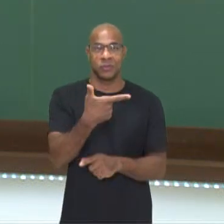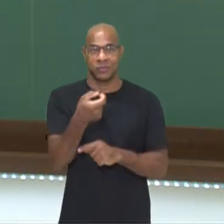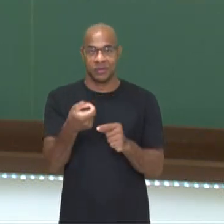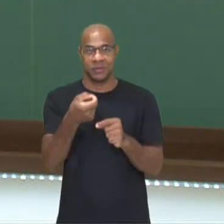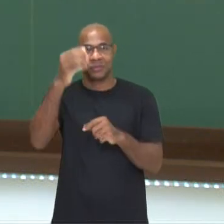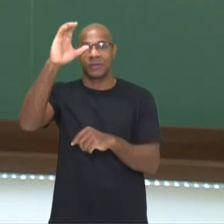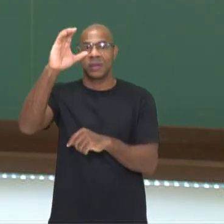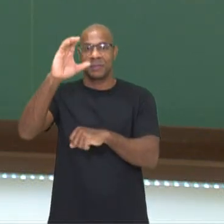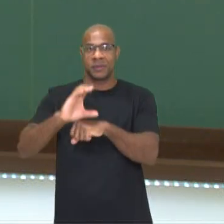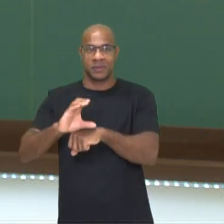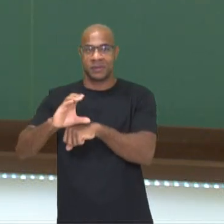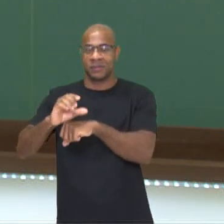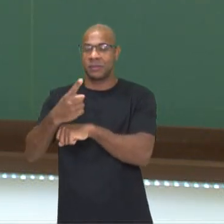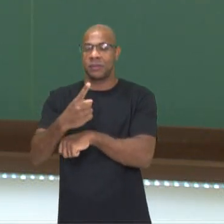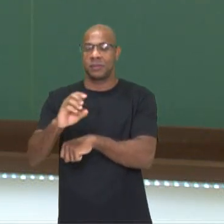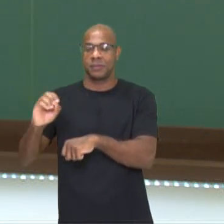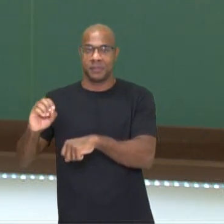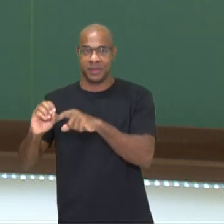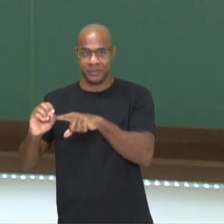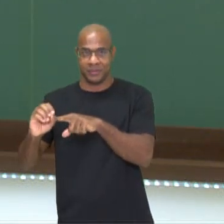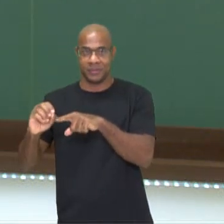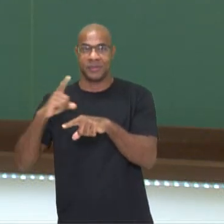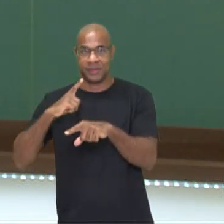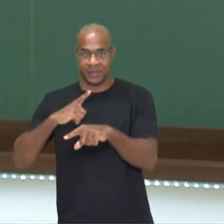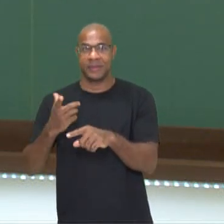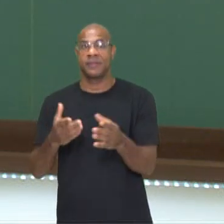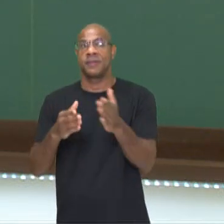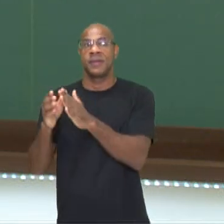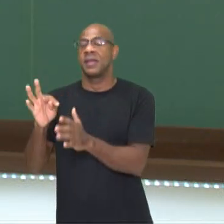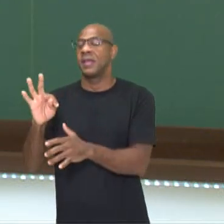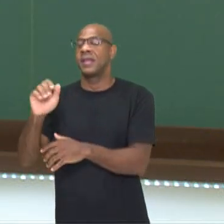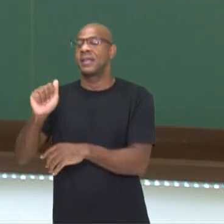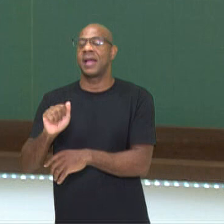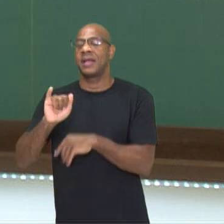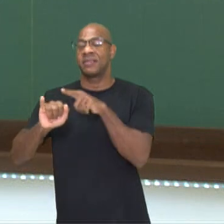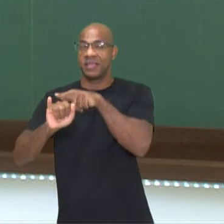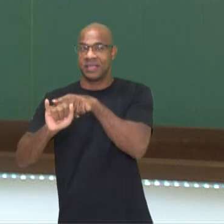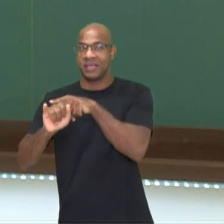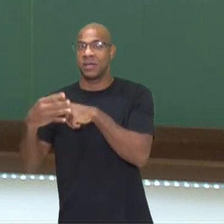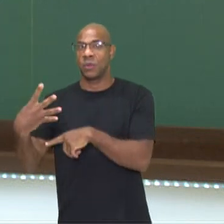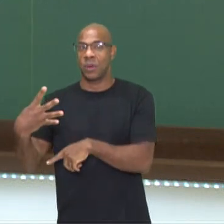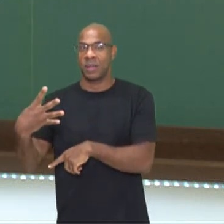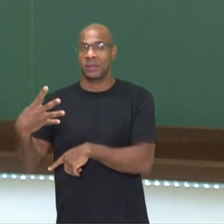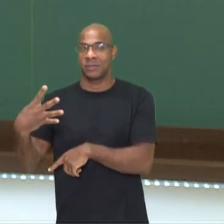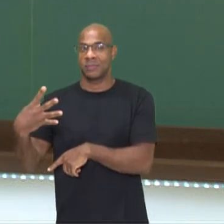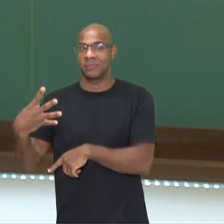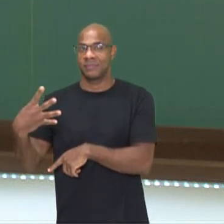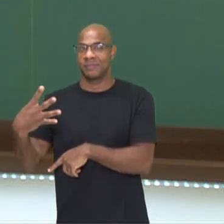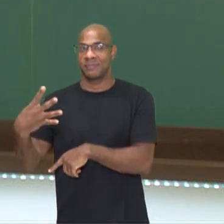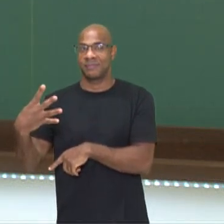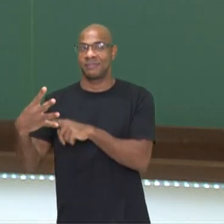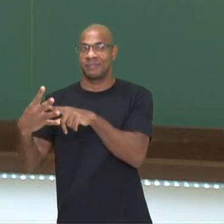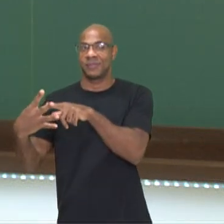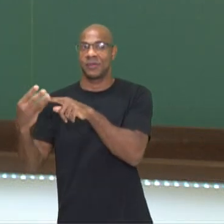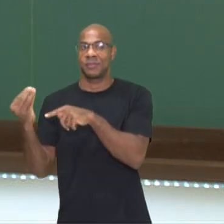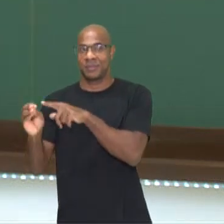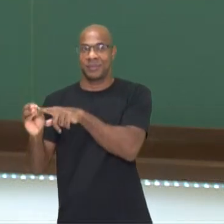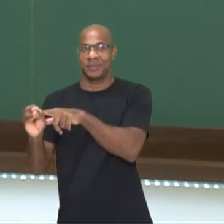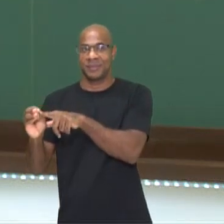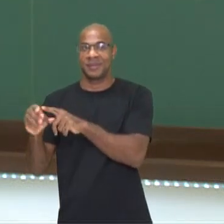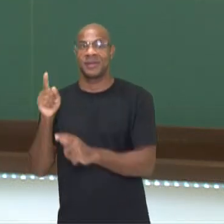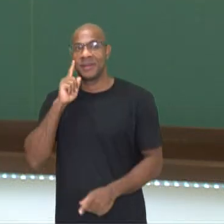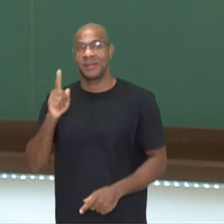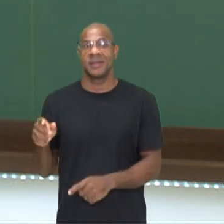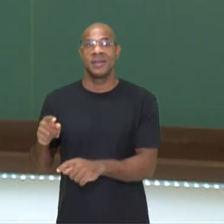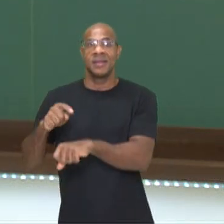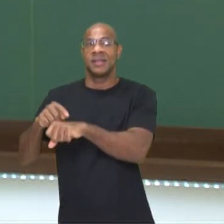o capital é R$1.000, que é o que ele tem, a taxa é de 4%. Multiplicando aqui 1.000 vezes 4,